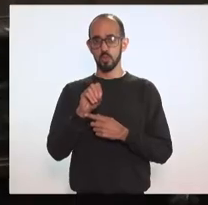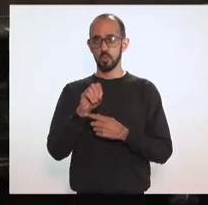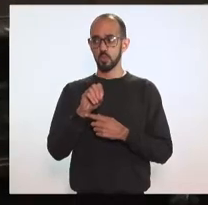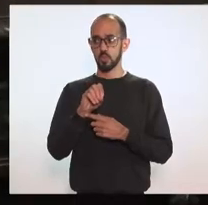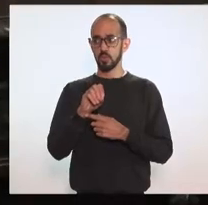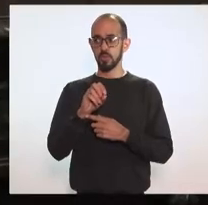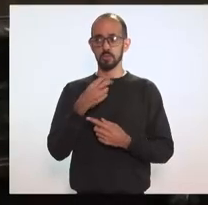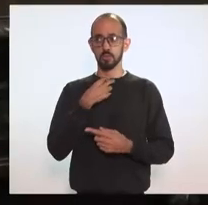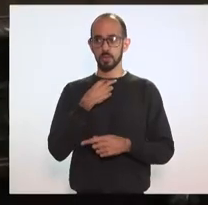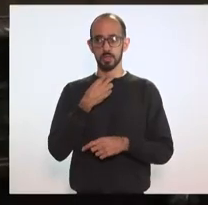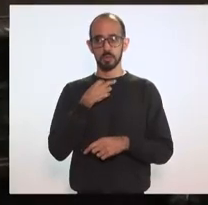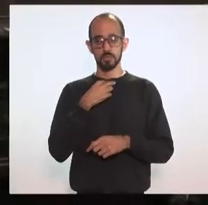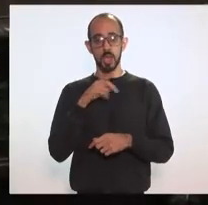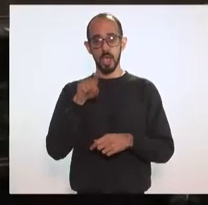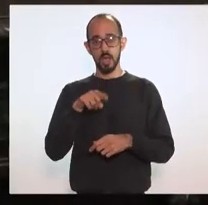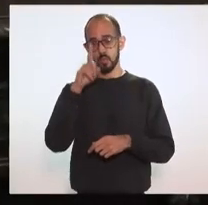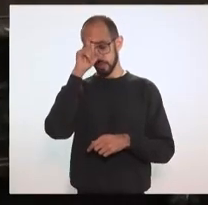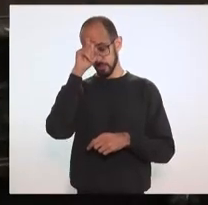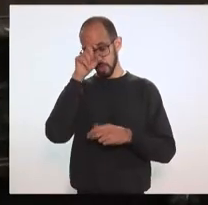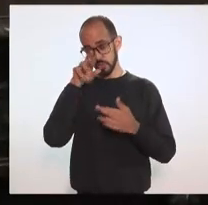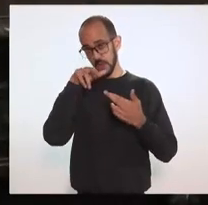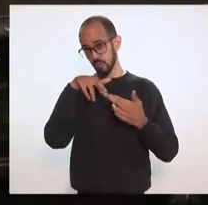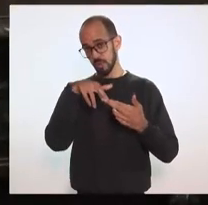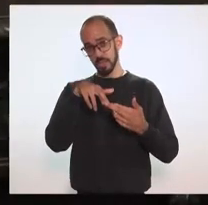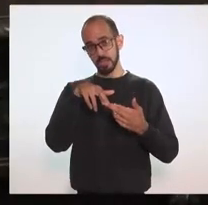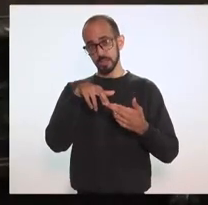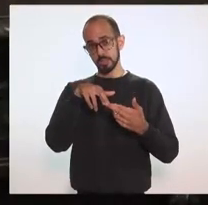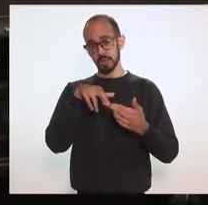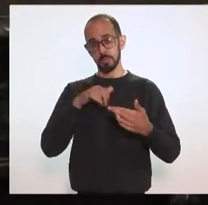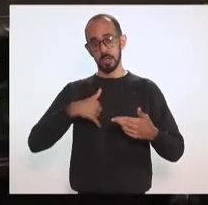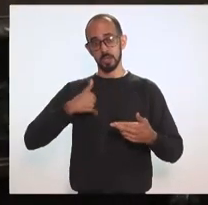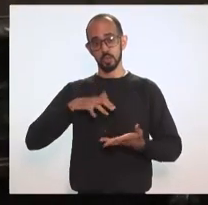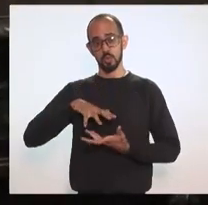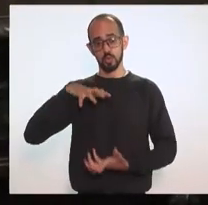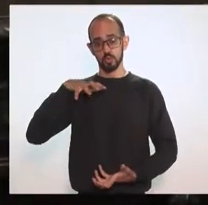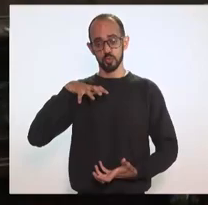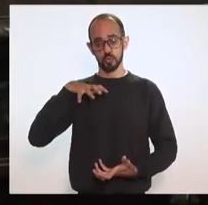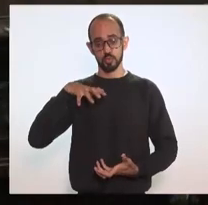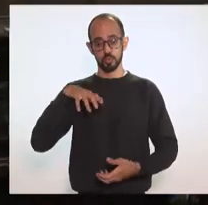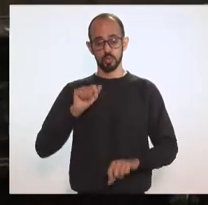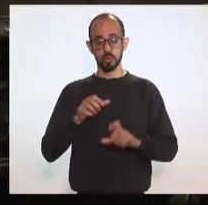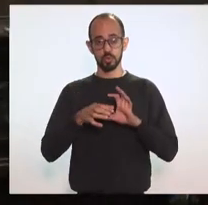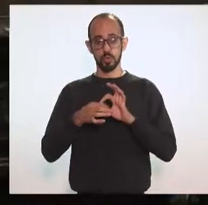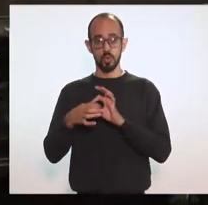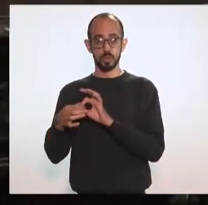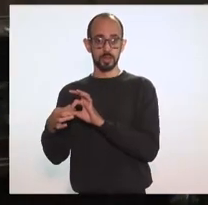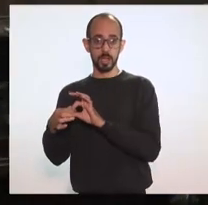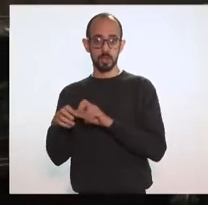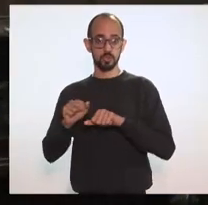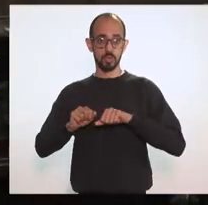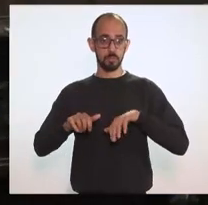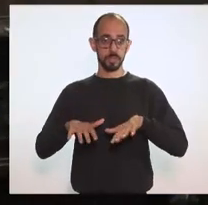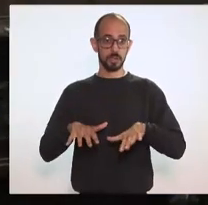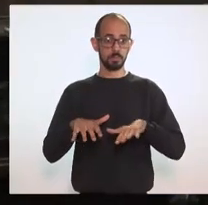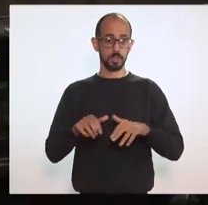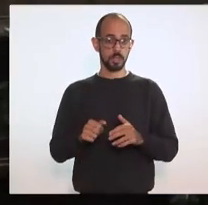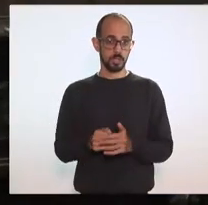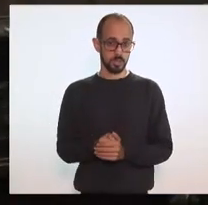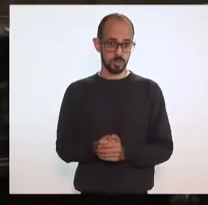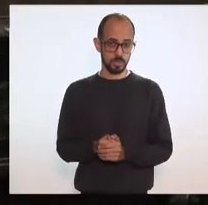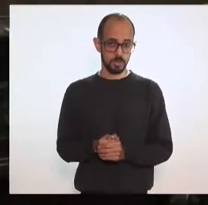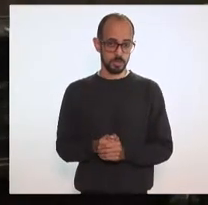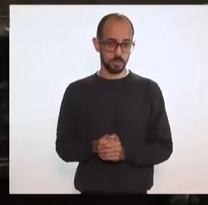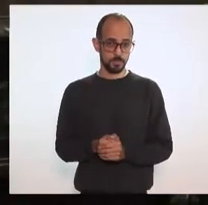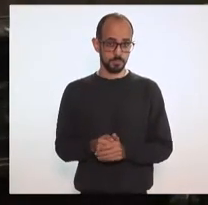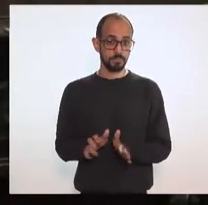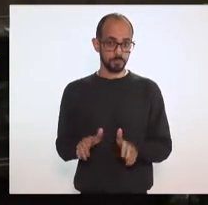hospital de referência Professor ajudado no contexto da pandemia deputada Renata segmento de alto risco então